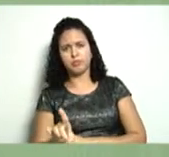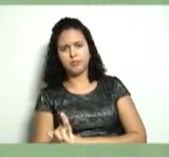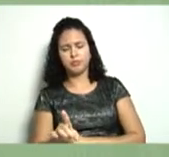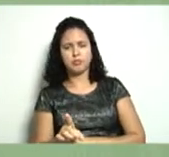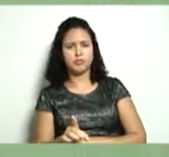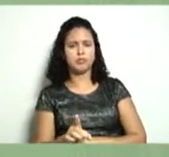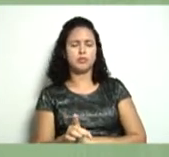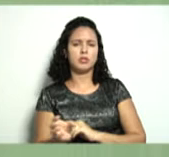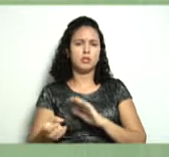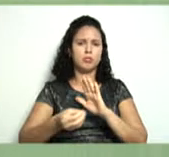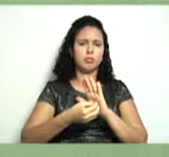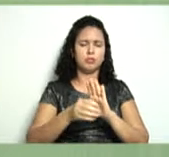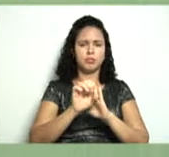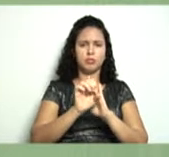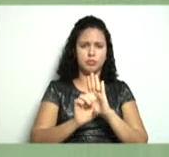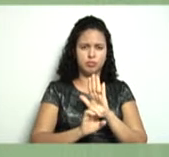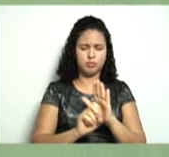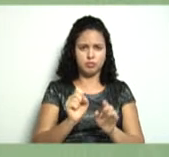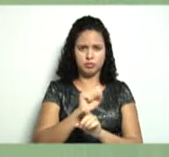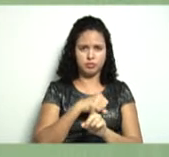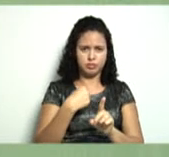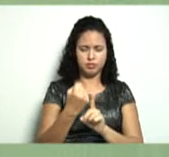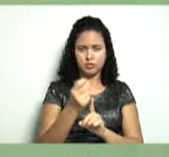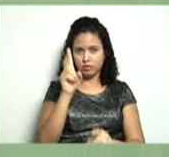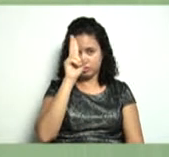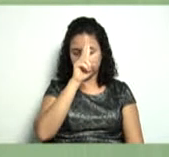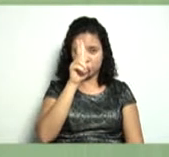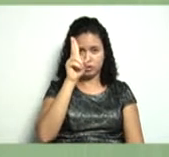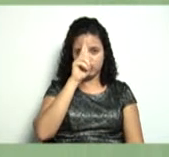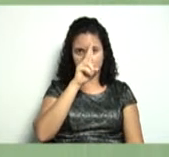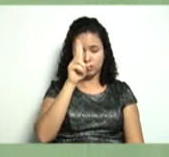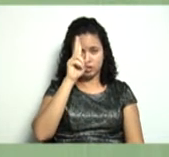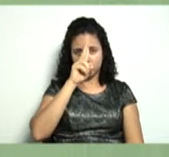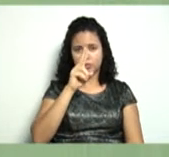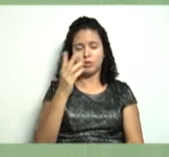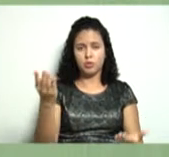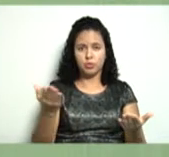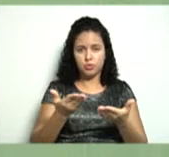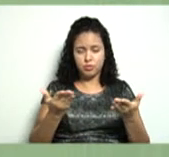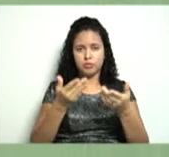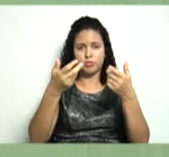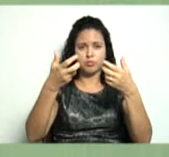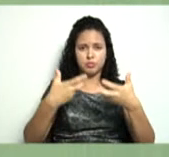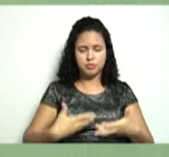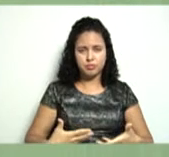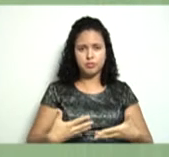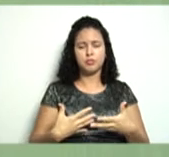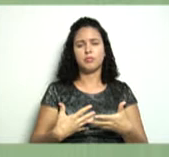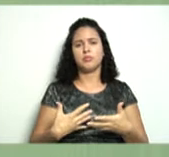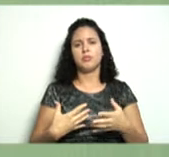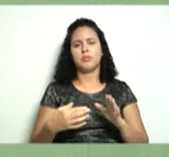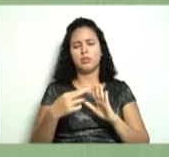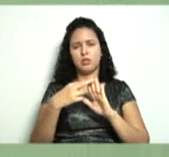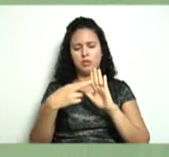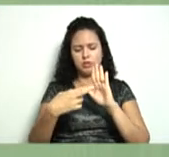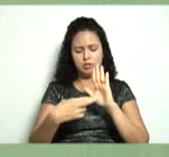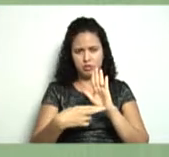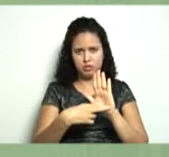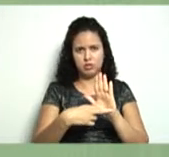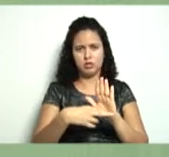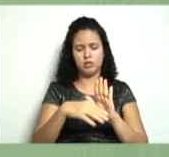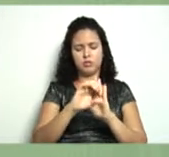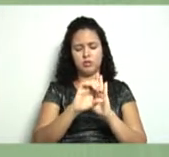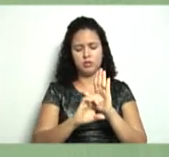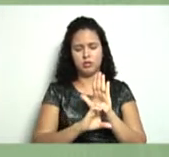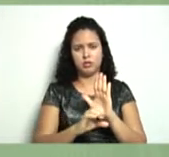no Estatuto Social. Lembra que nós vimos hoje lá o regramento do Estatuto